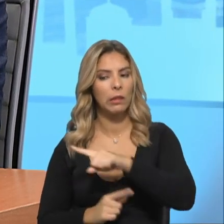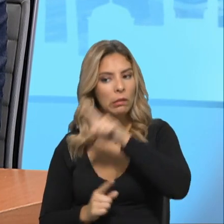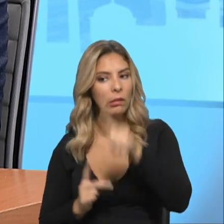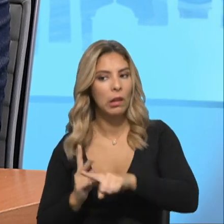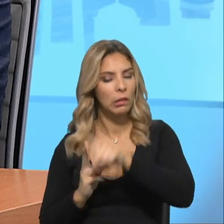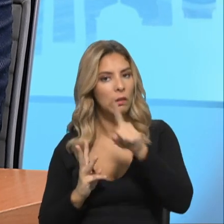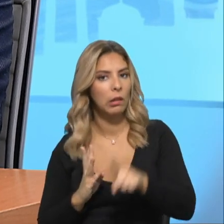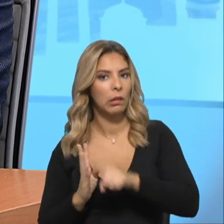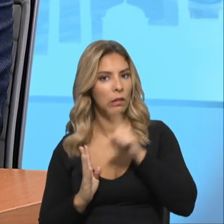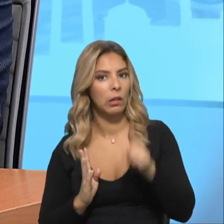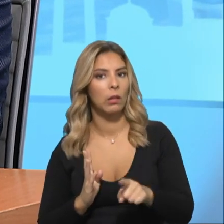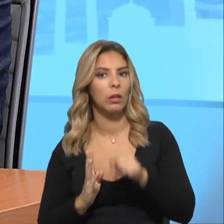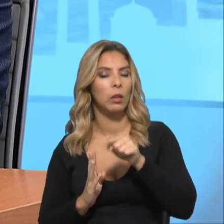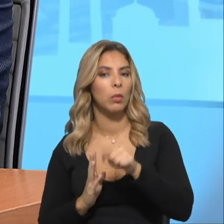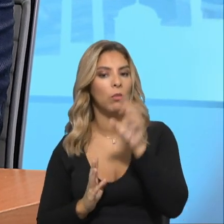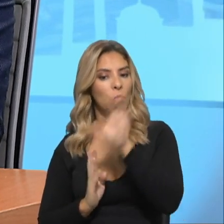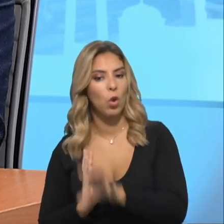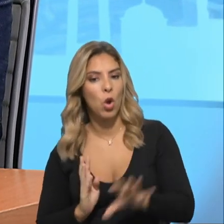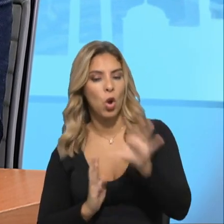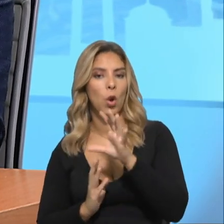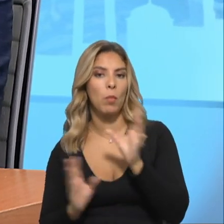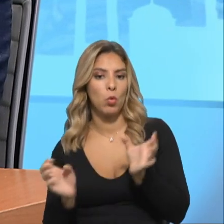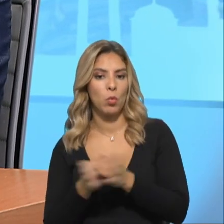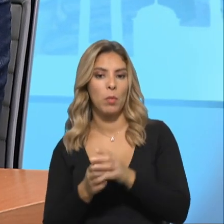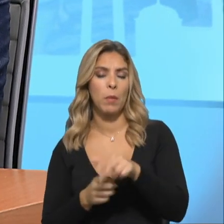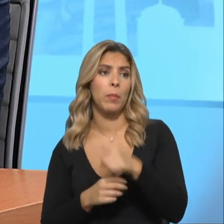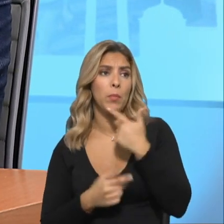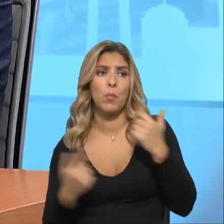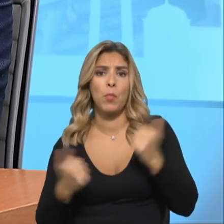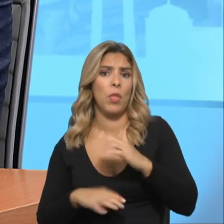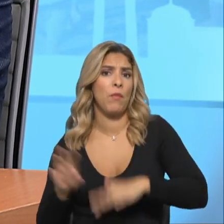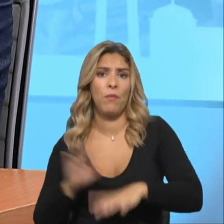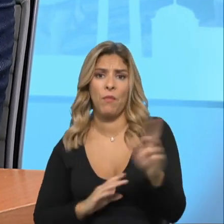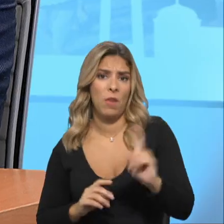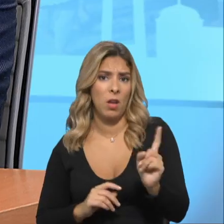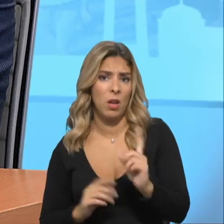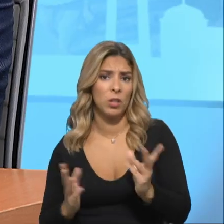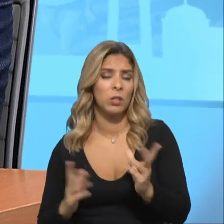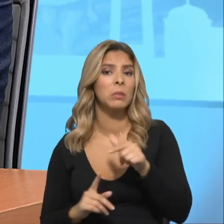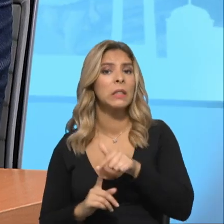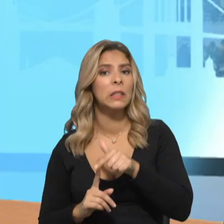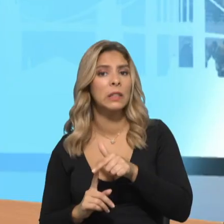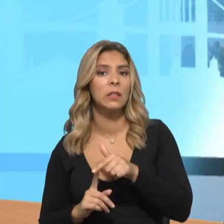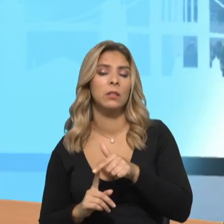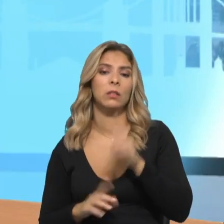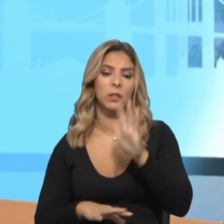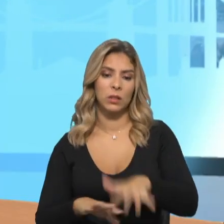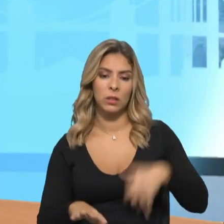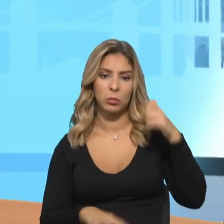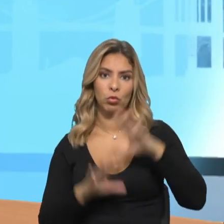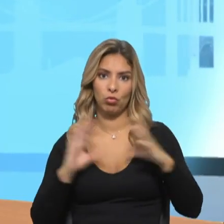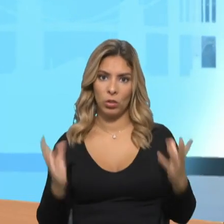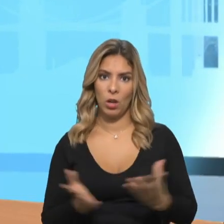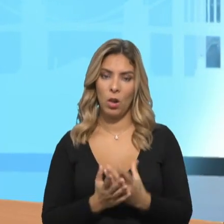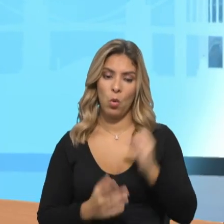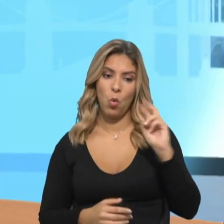esta matéria, defende uma reforma do Conselho de Segurança, mas ele não pode fazer nada. E, efetivamente, é depois na Assembleia Geral da ONU que tudo se vai